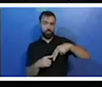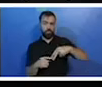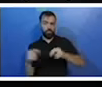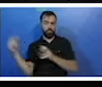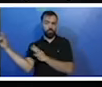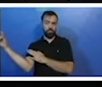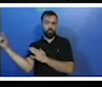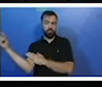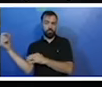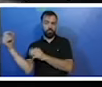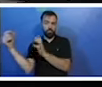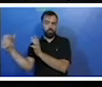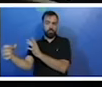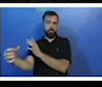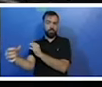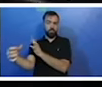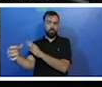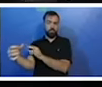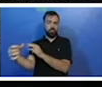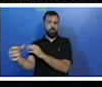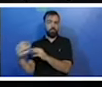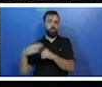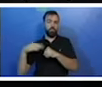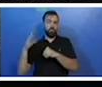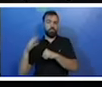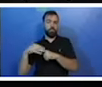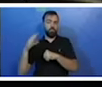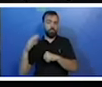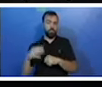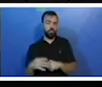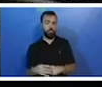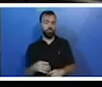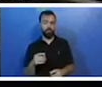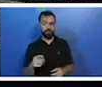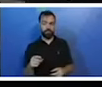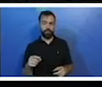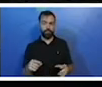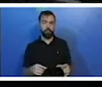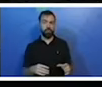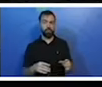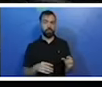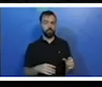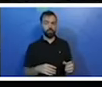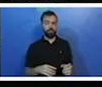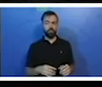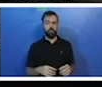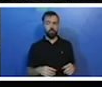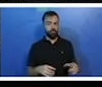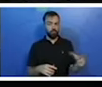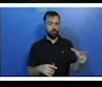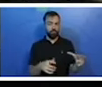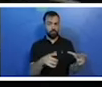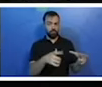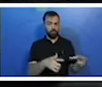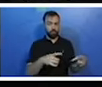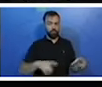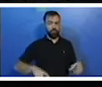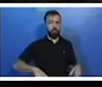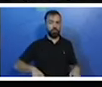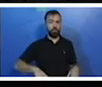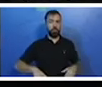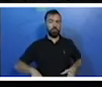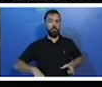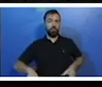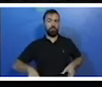glúteos. E aqueles que vão ao trabalho diariamente de bicicleta também têm vantagens para a saúde na prática de